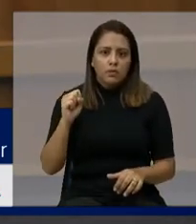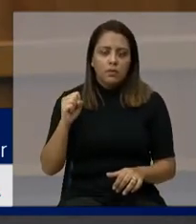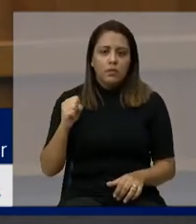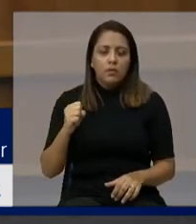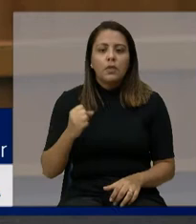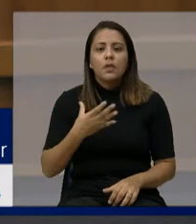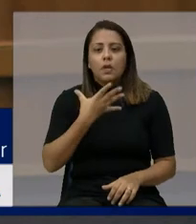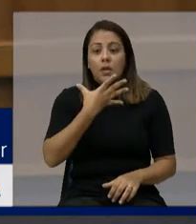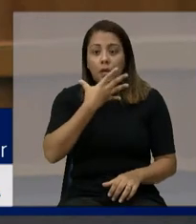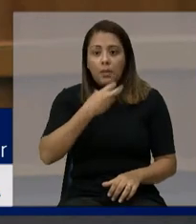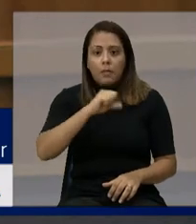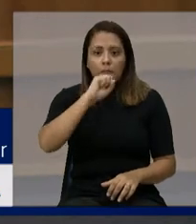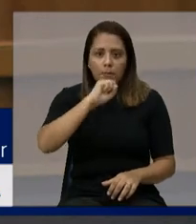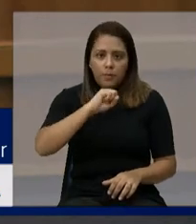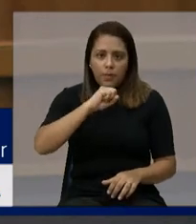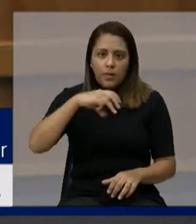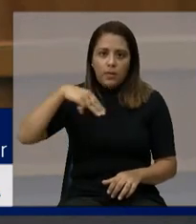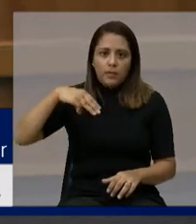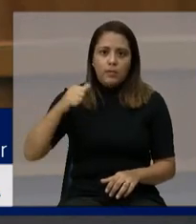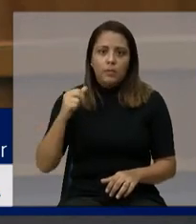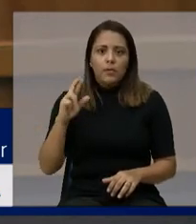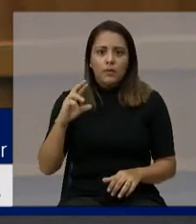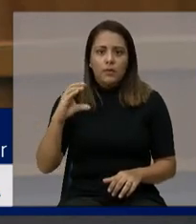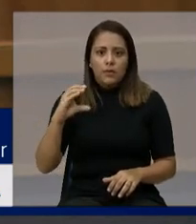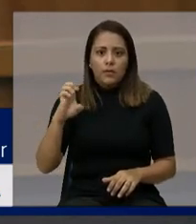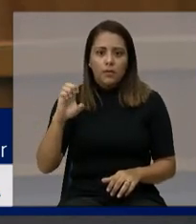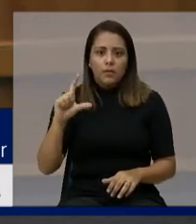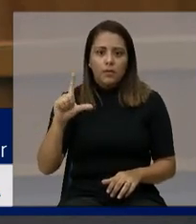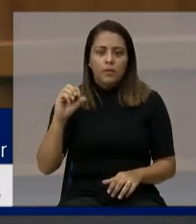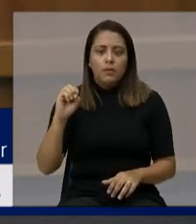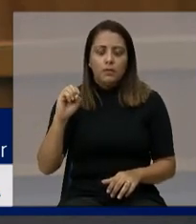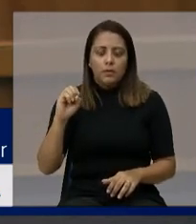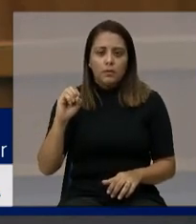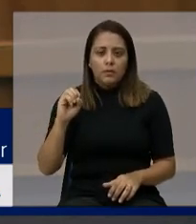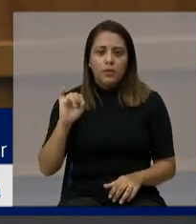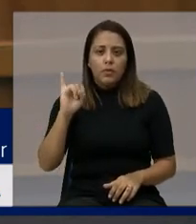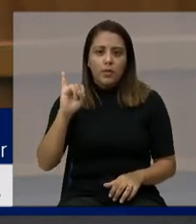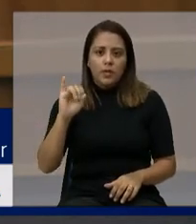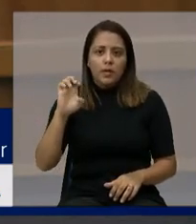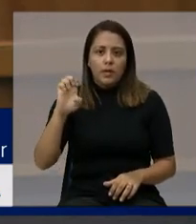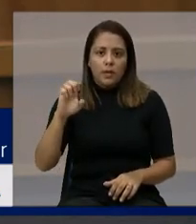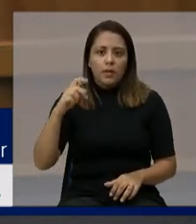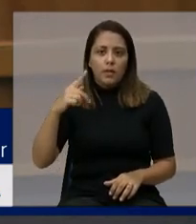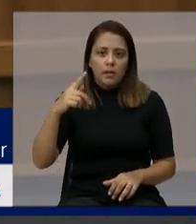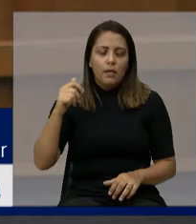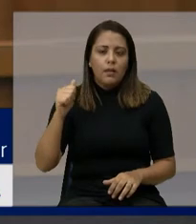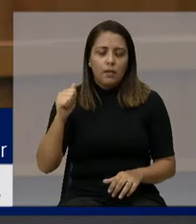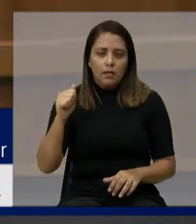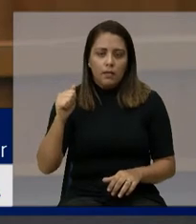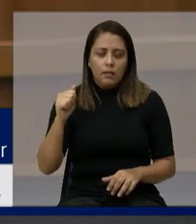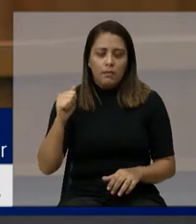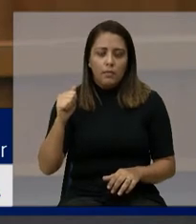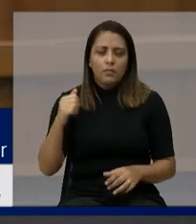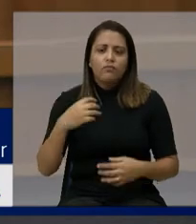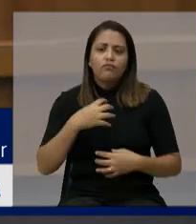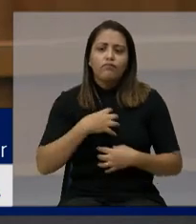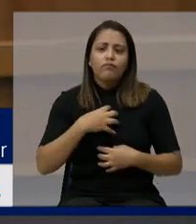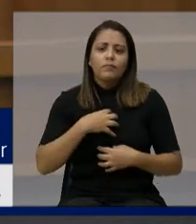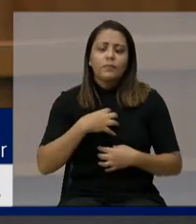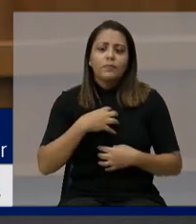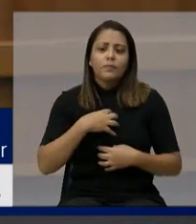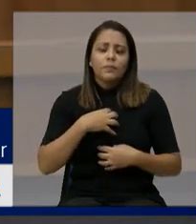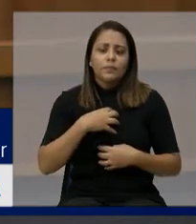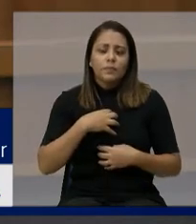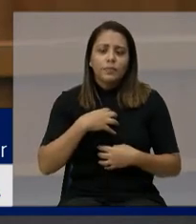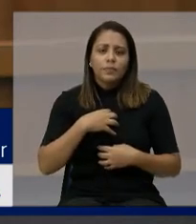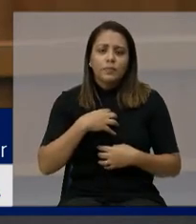do nosso amigo Marcelo Godoy, do Instituto IEPA, e da senhora Olga Godoy. Os nossos sentimentos, né, eles eram